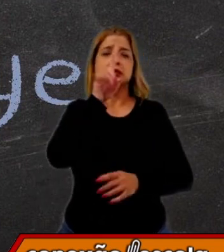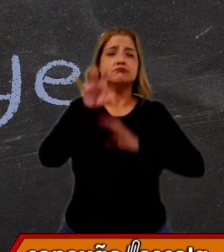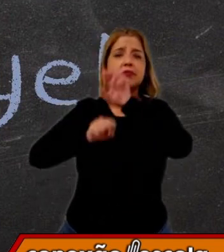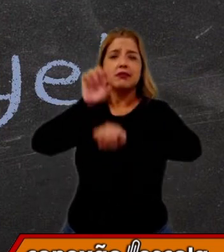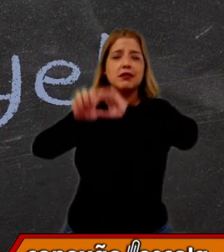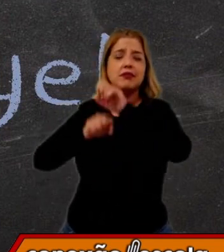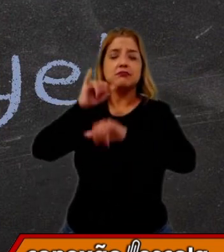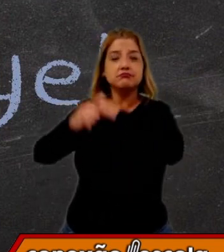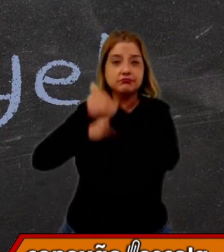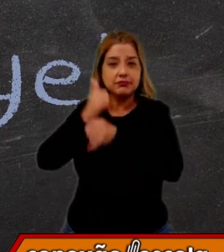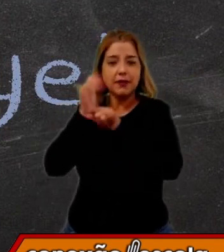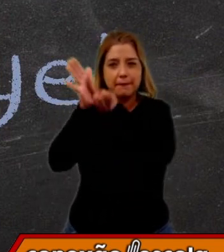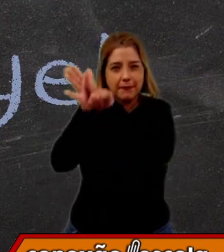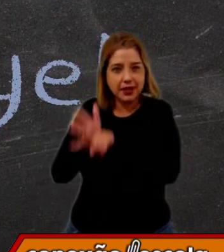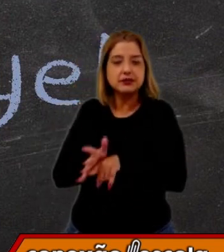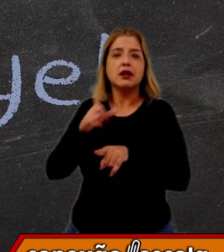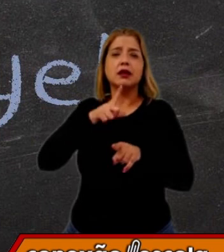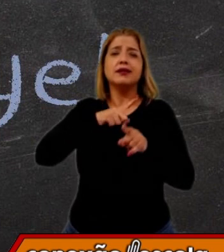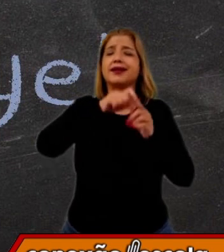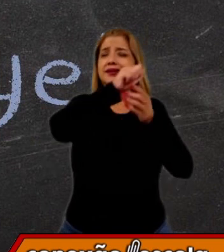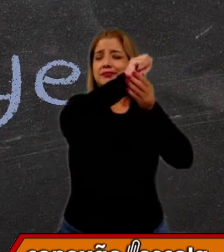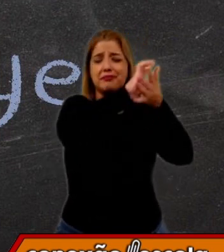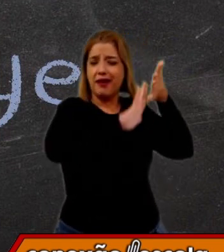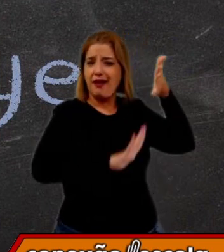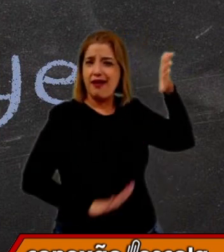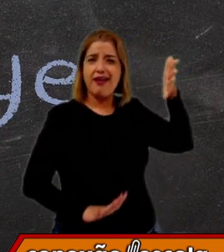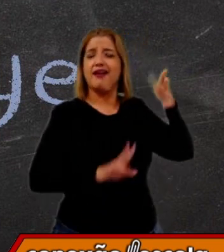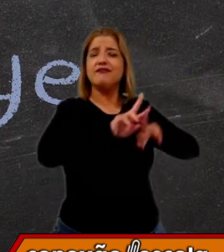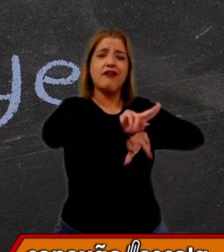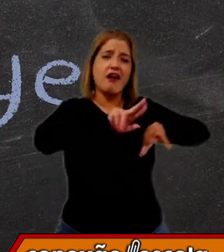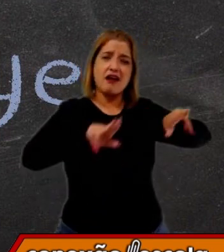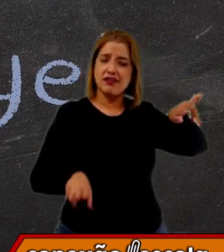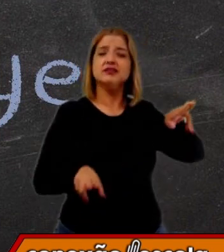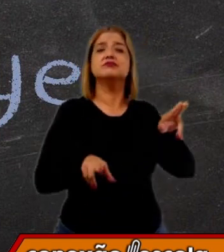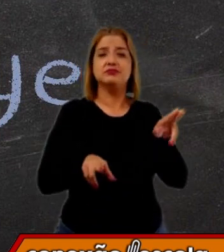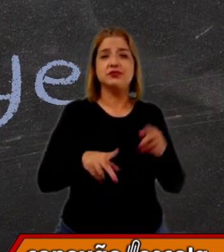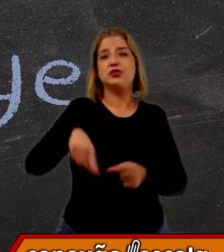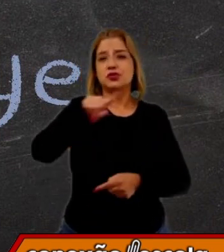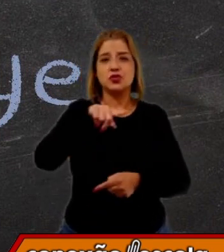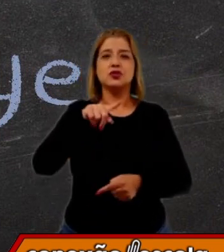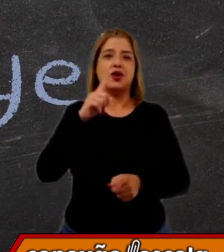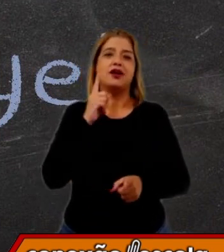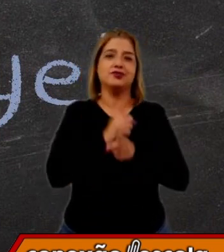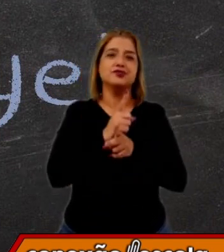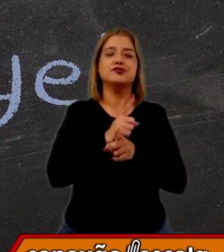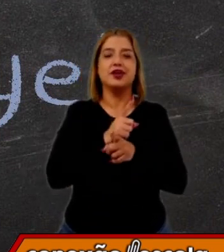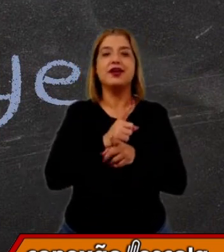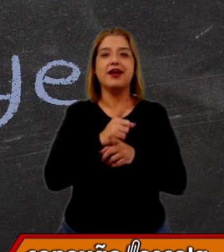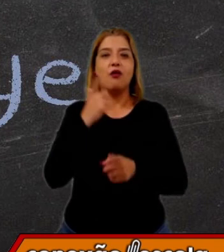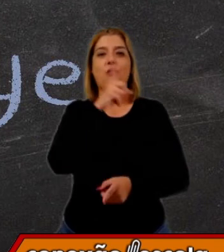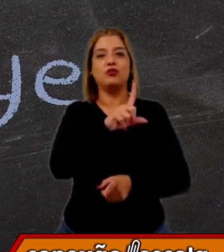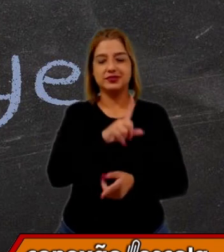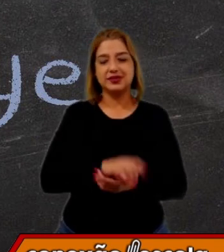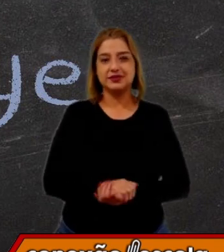você vai encontrar listas e mais listas de conectivos os conectivos como nós fizemos em